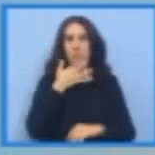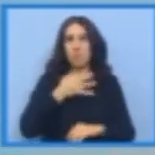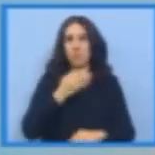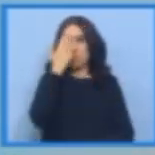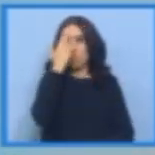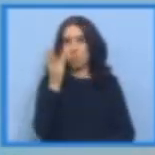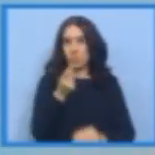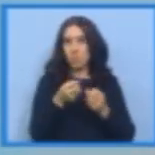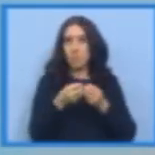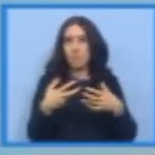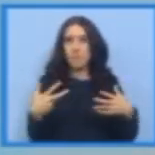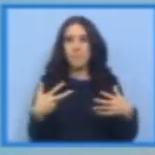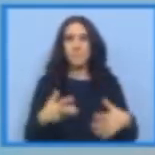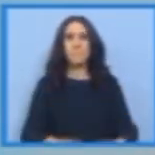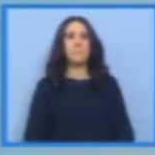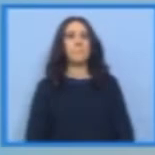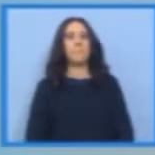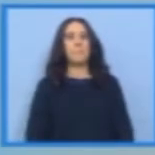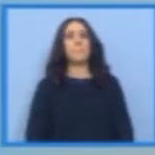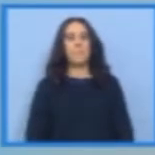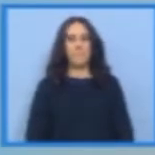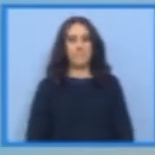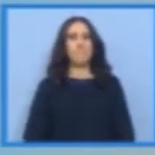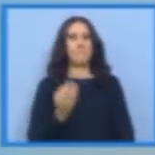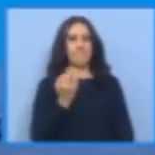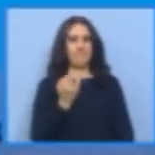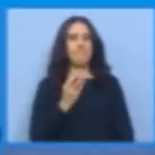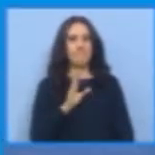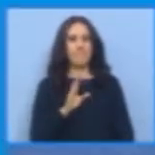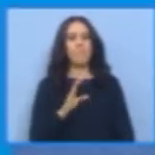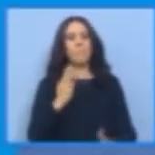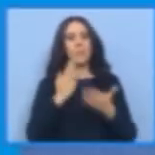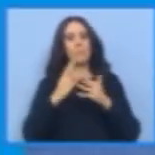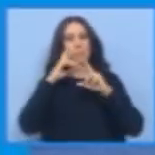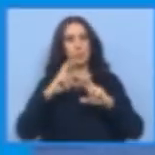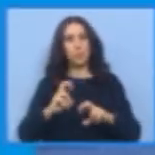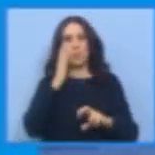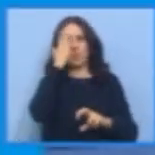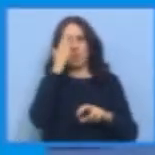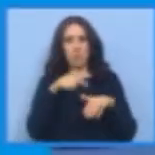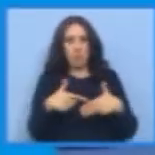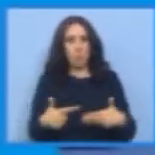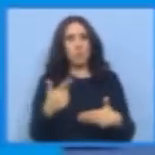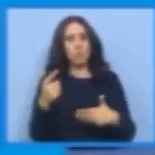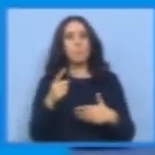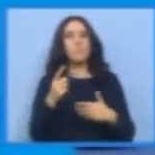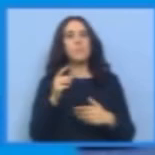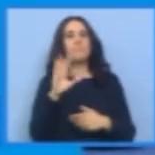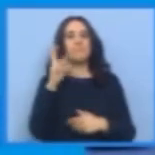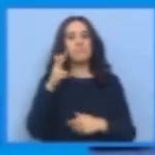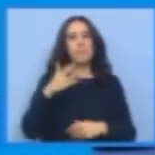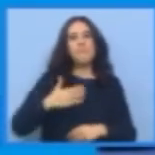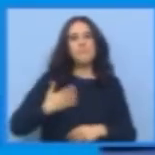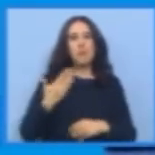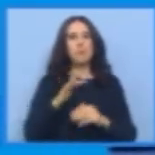estão a aumentar. Sim. São números. O estudo apresenta alguns dados atuais sobre este fenómeno das migrações a